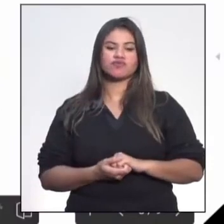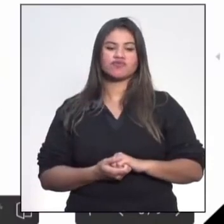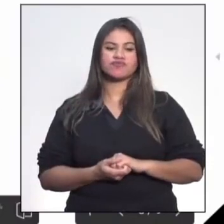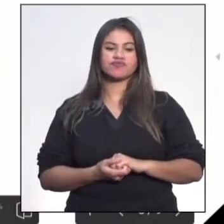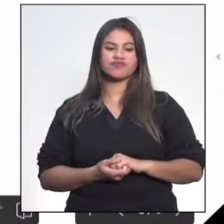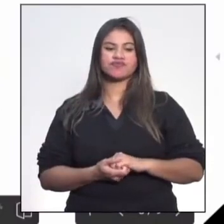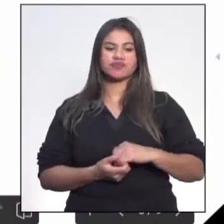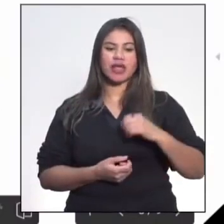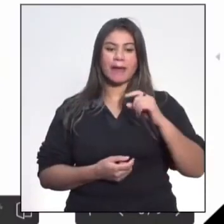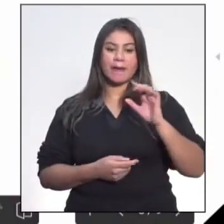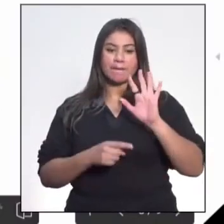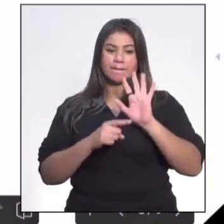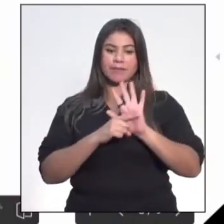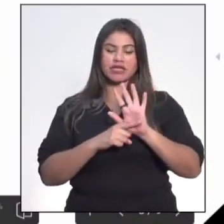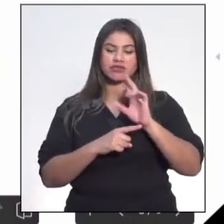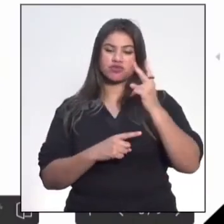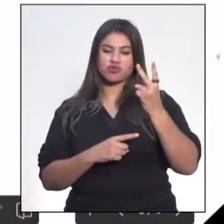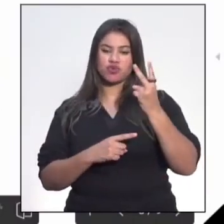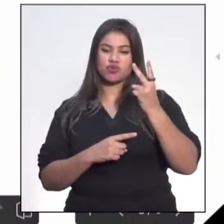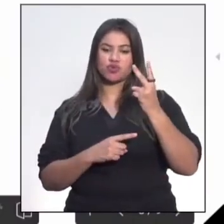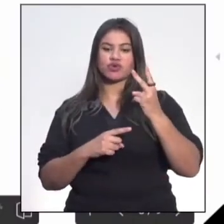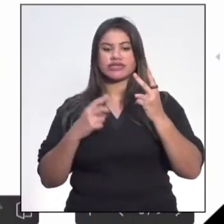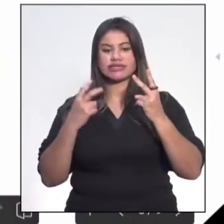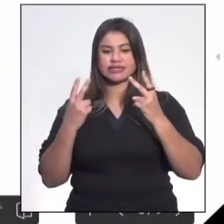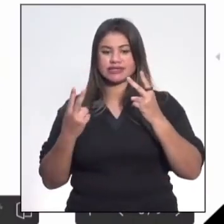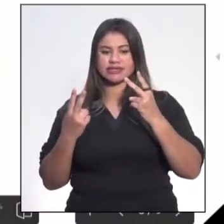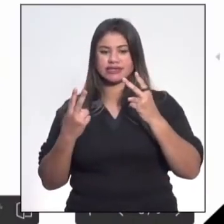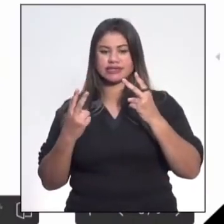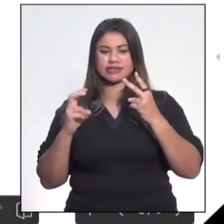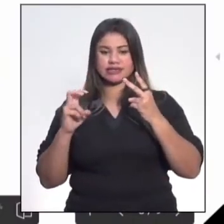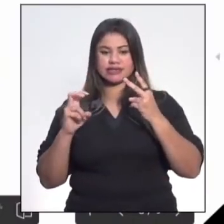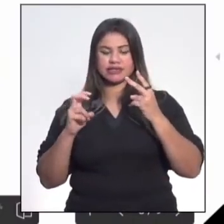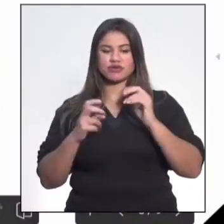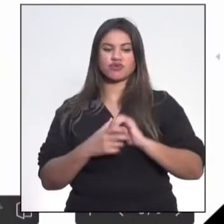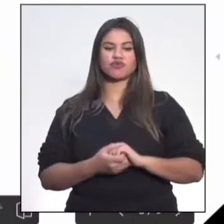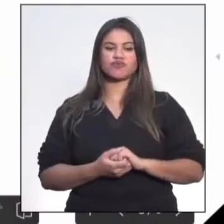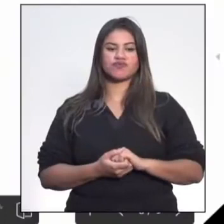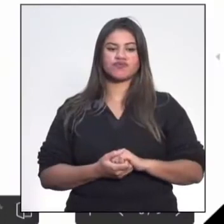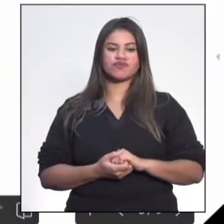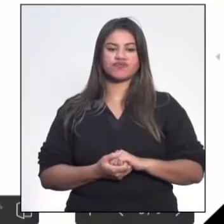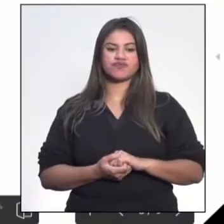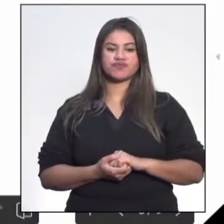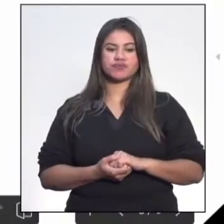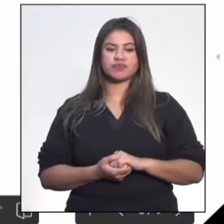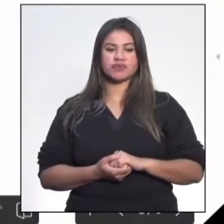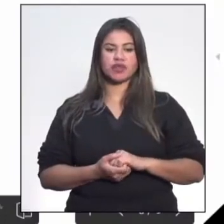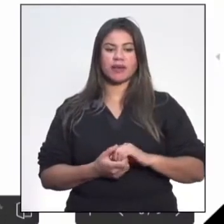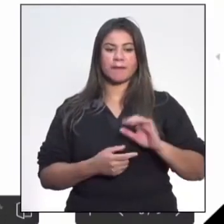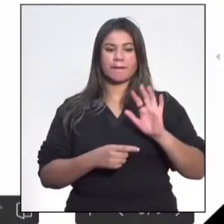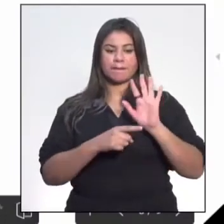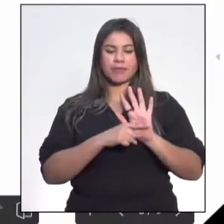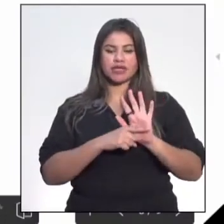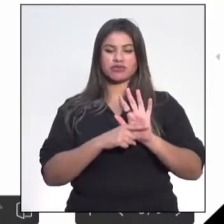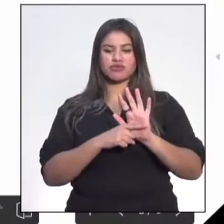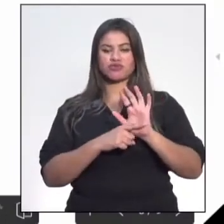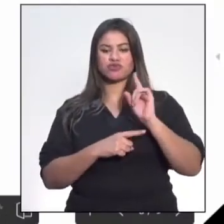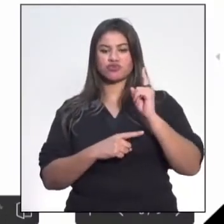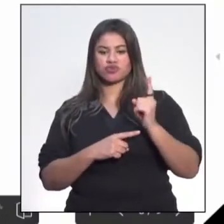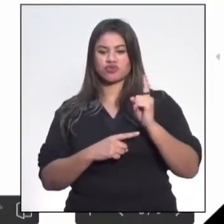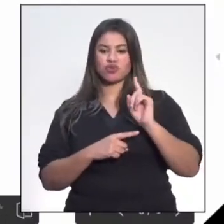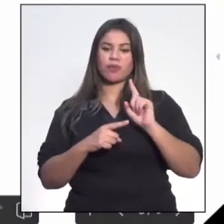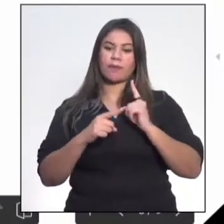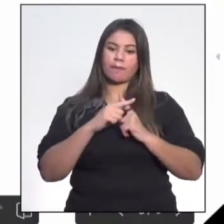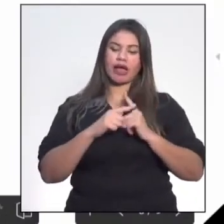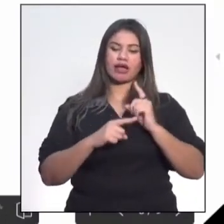5. Vou substituir o menos 1. Menos 1 ao quadrado mais 1. Menos 1 vezes menos 1, mais